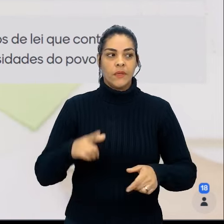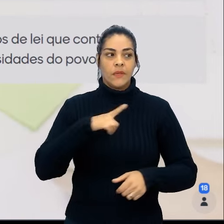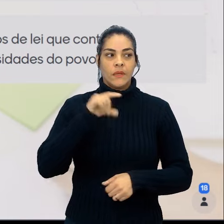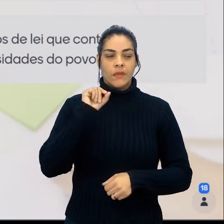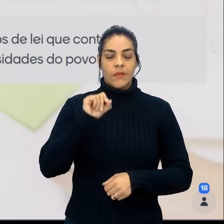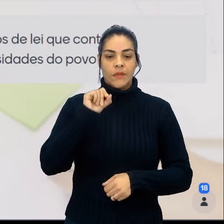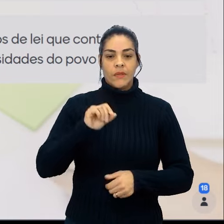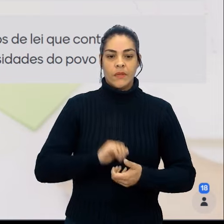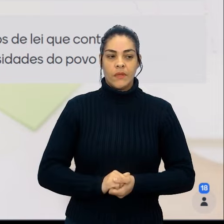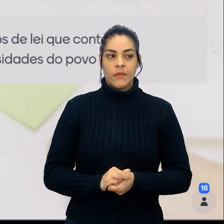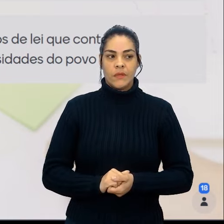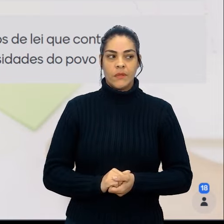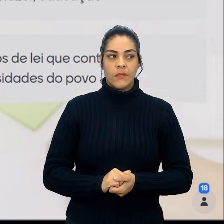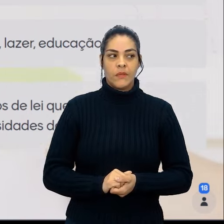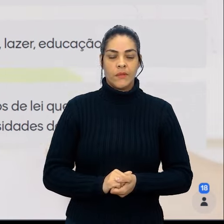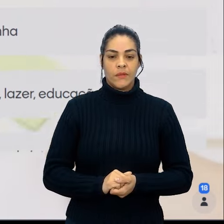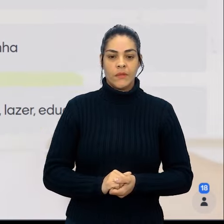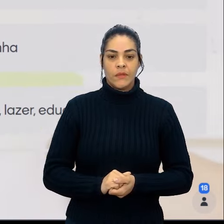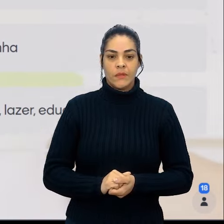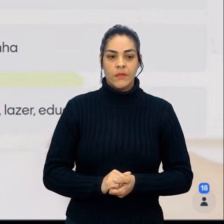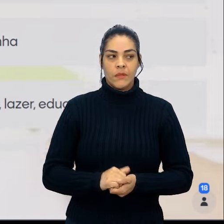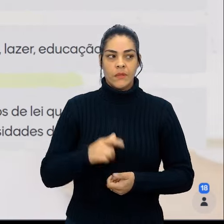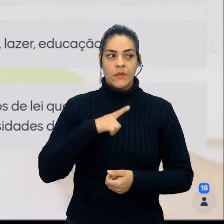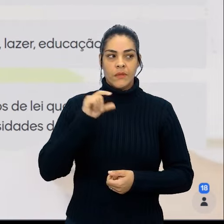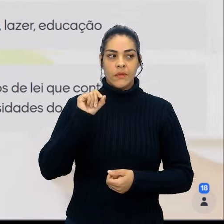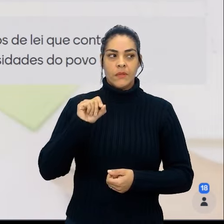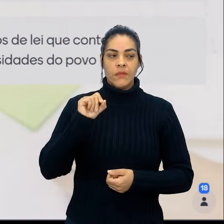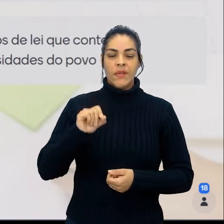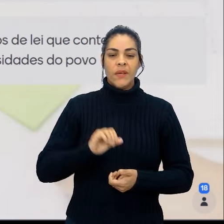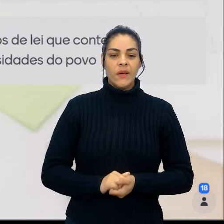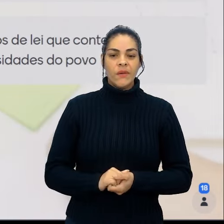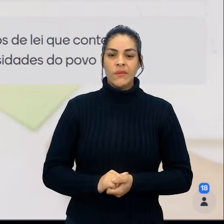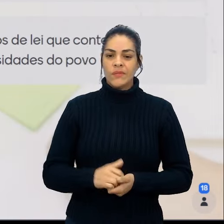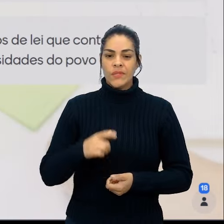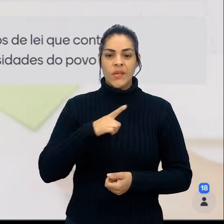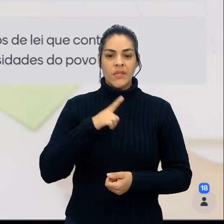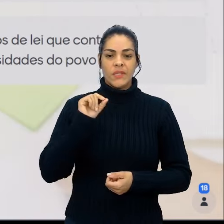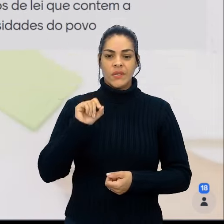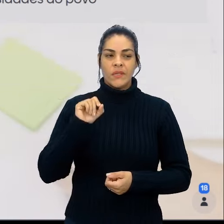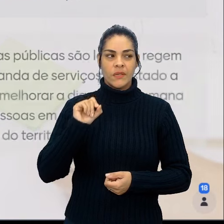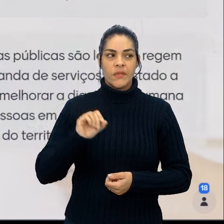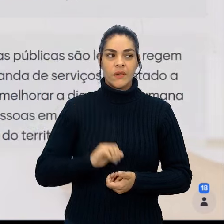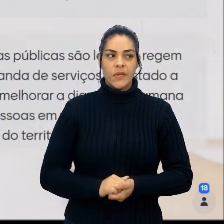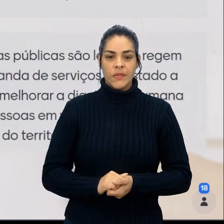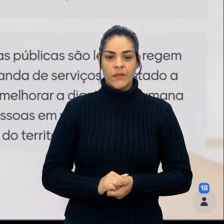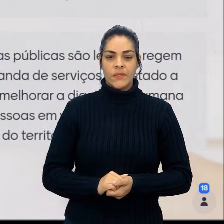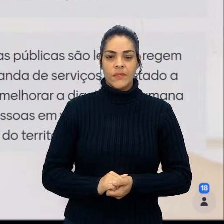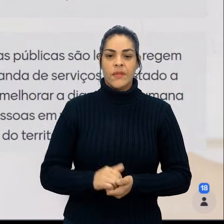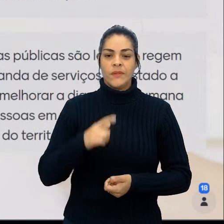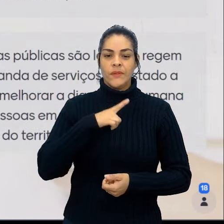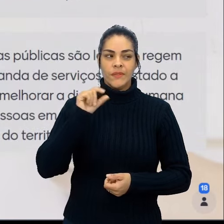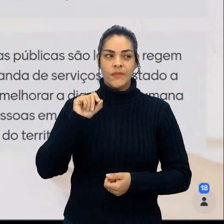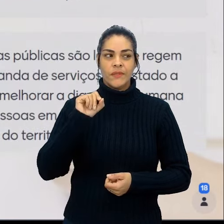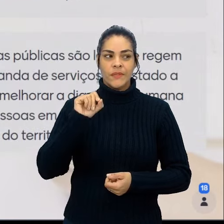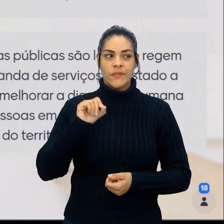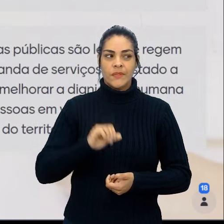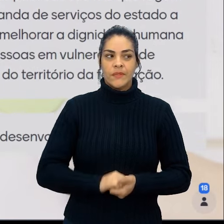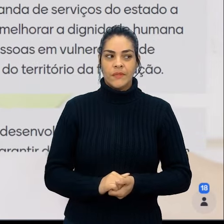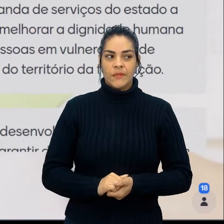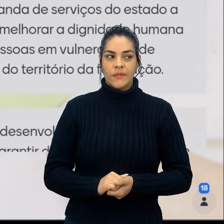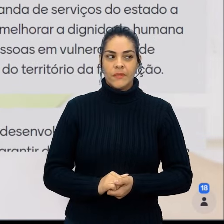Federal e em outras leis. É, ações do governo. Terezinha, a Terezinha está... Nossa, mãe. Nossa,